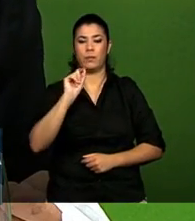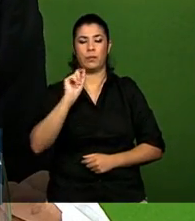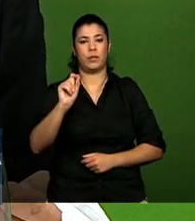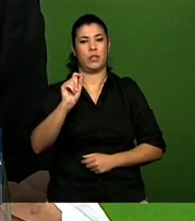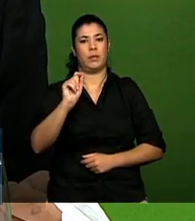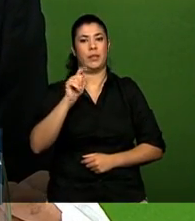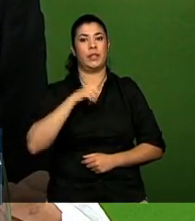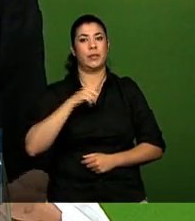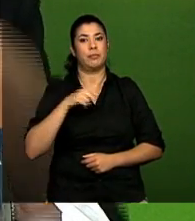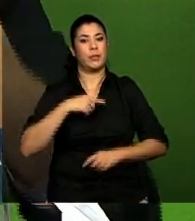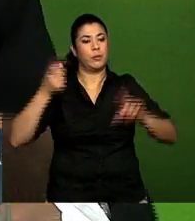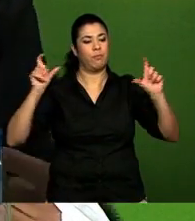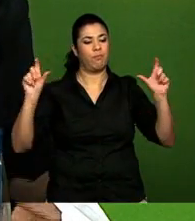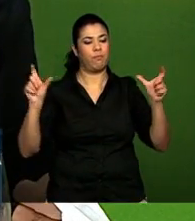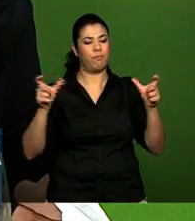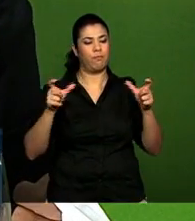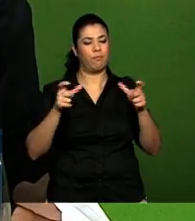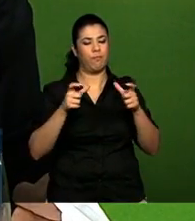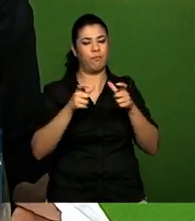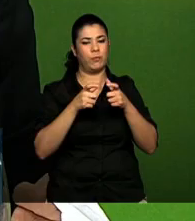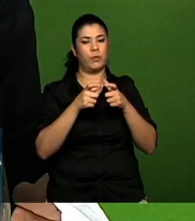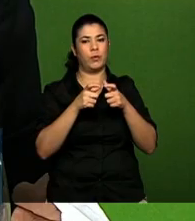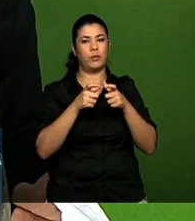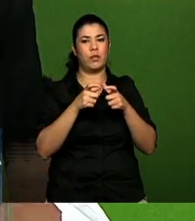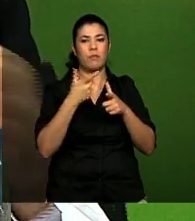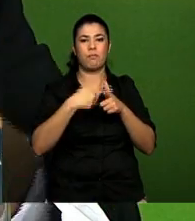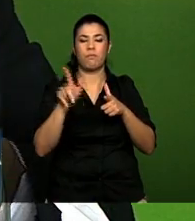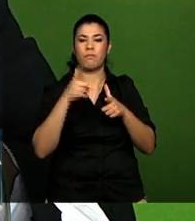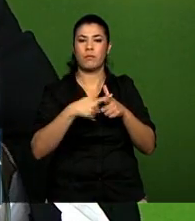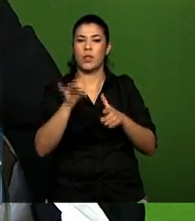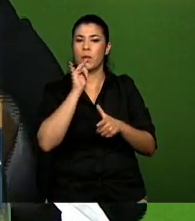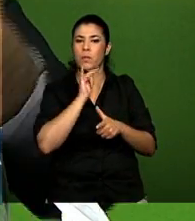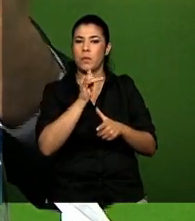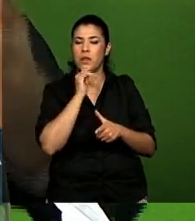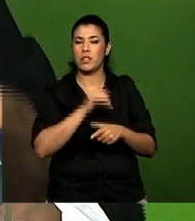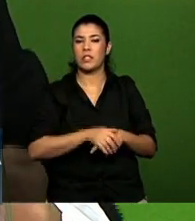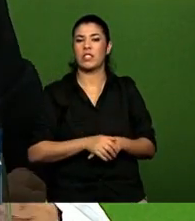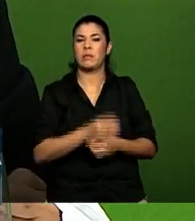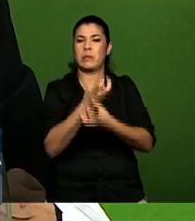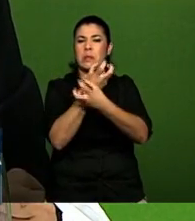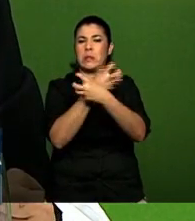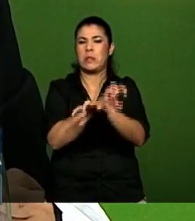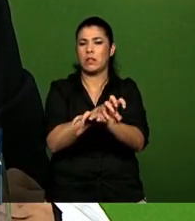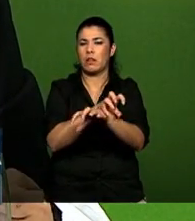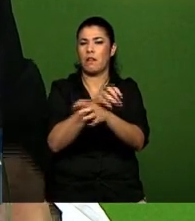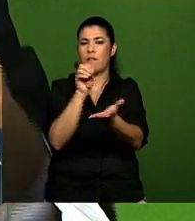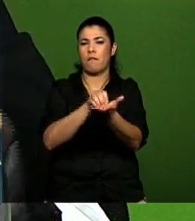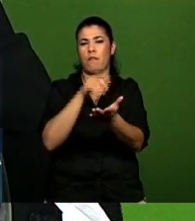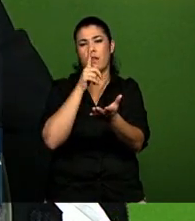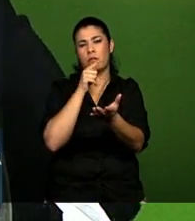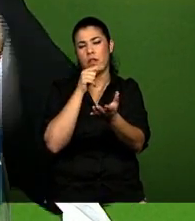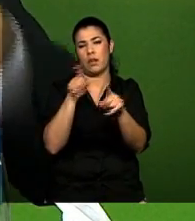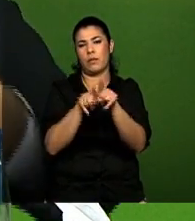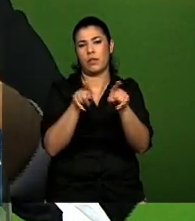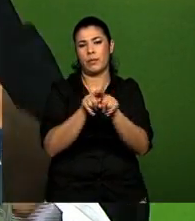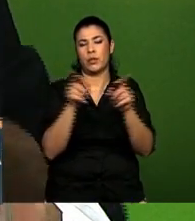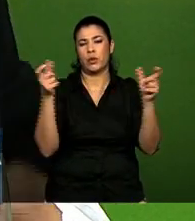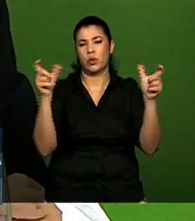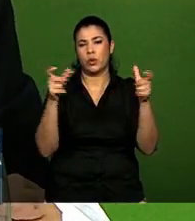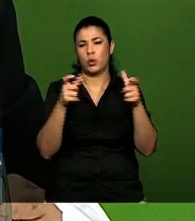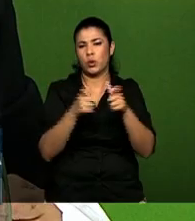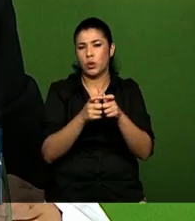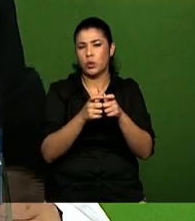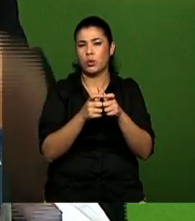impactos importantes os impactos da seca especialmente em relação ao custo de energia em relação ao custo dos